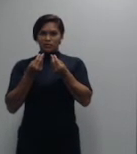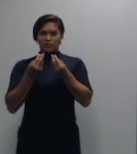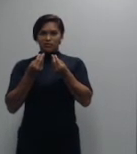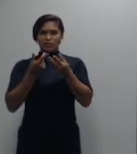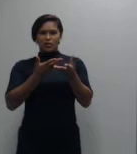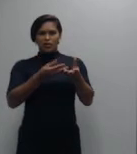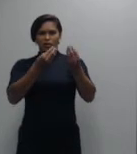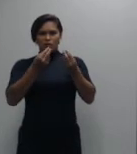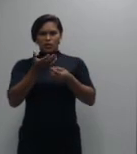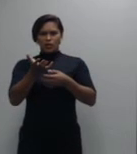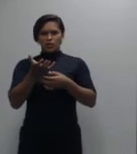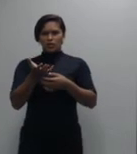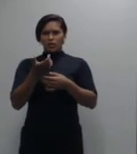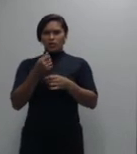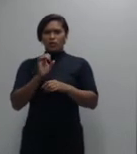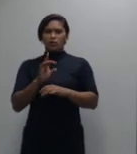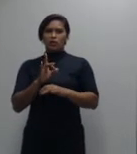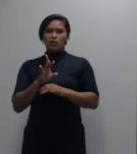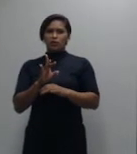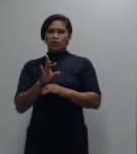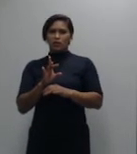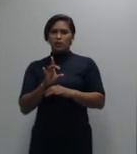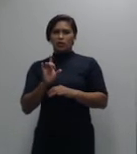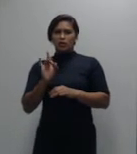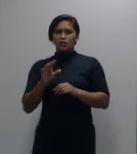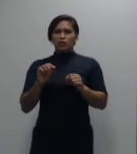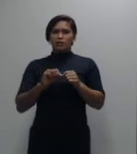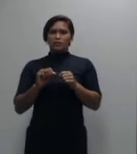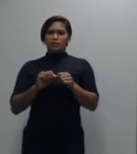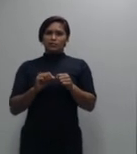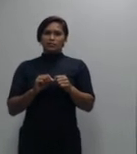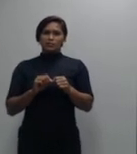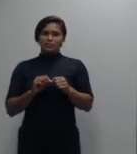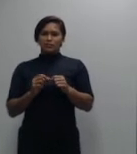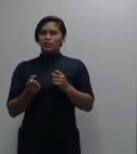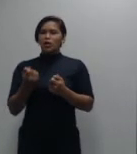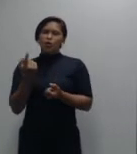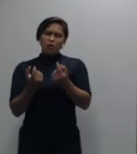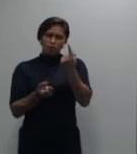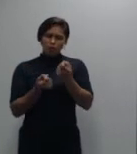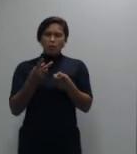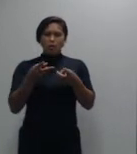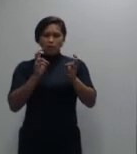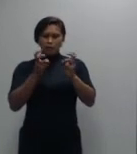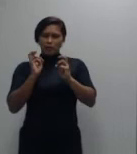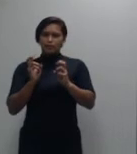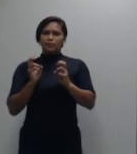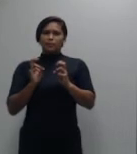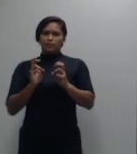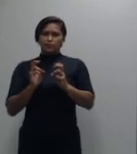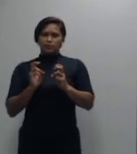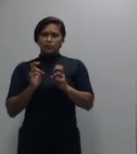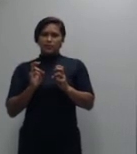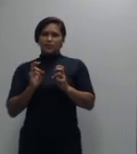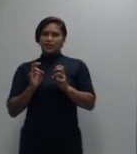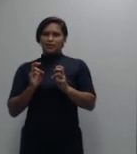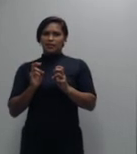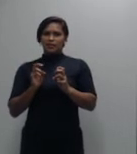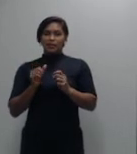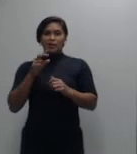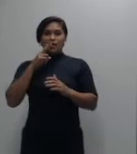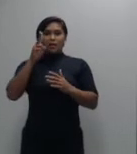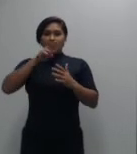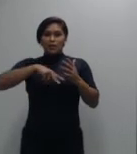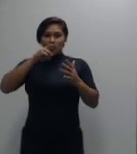e eu queria a pena fazer algumas observações e eu li